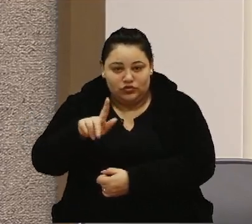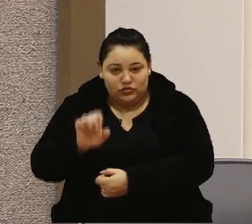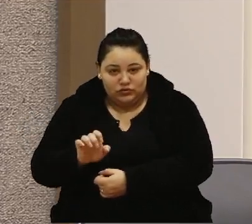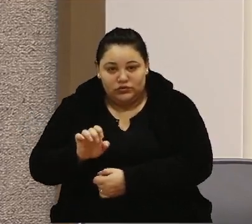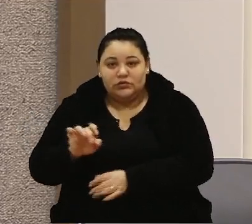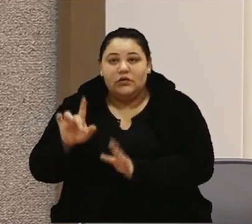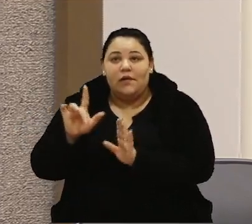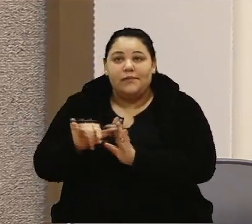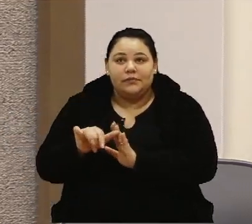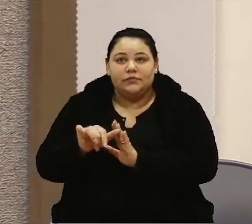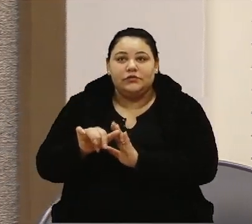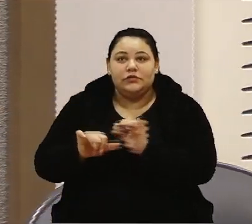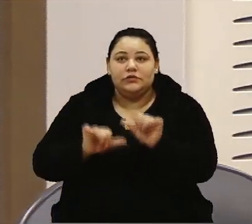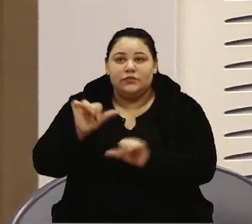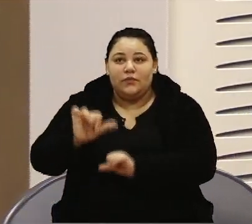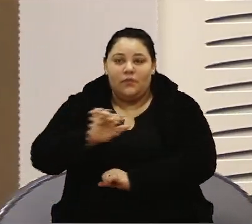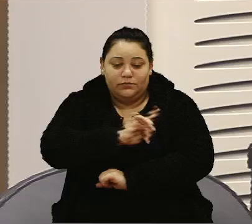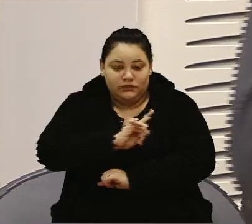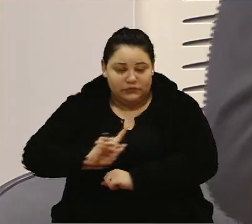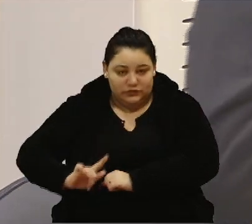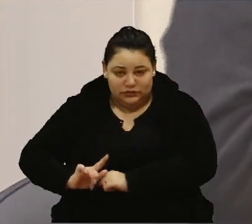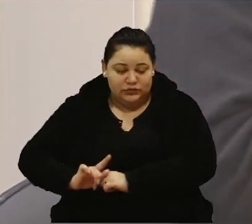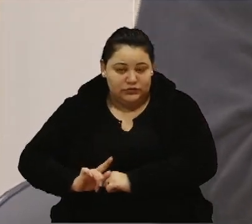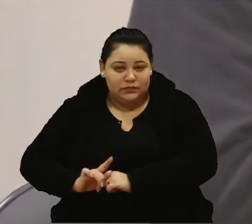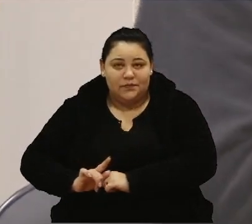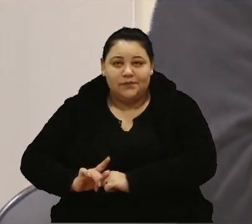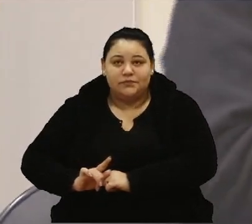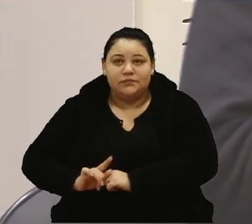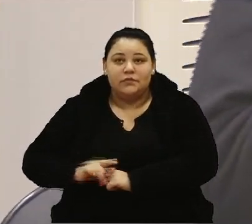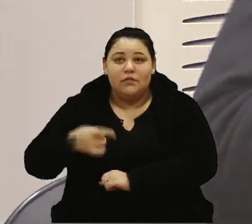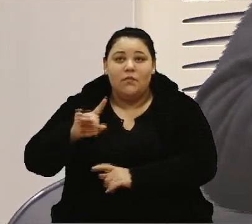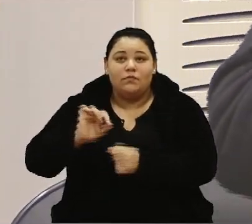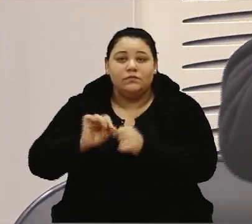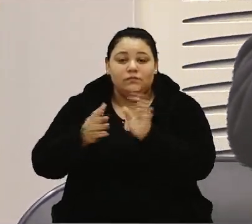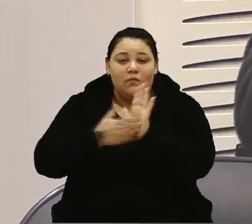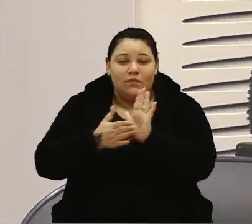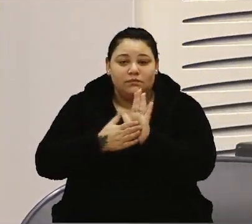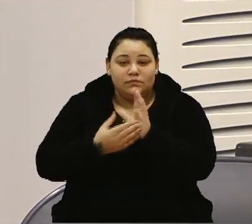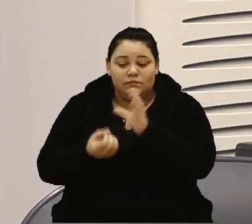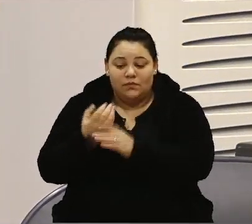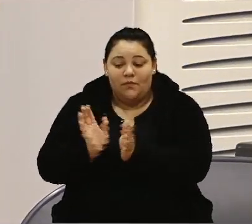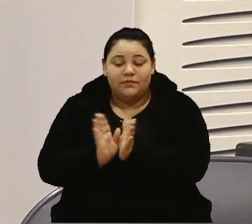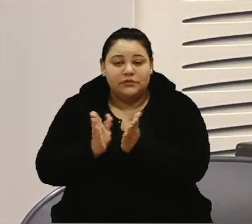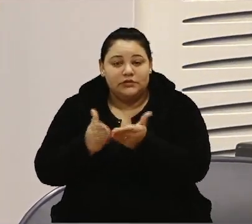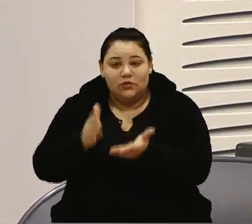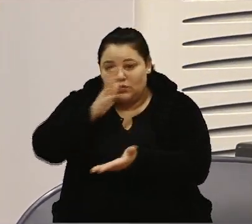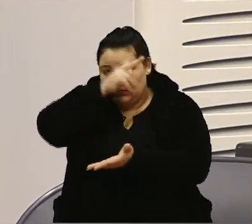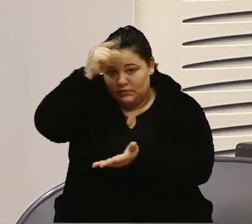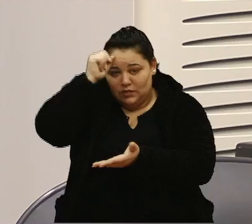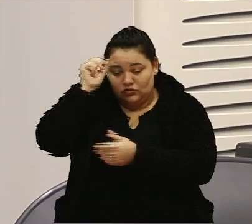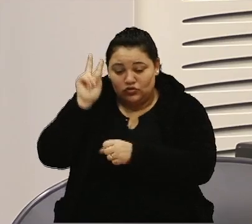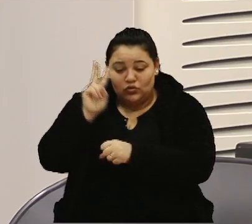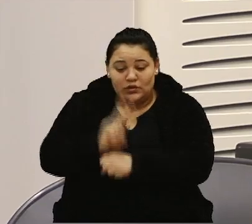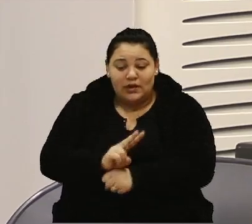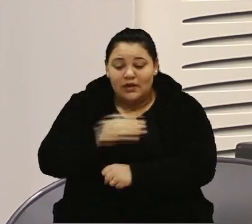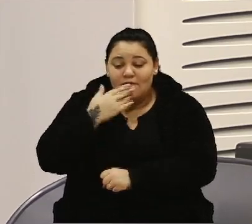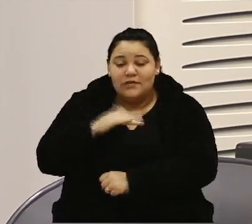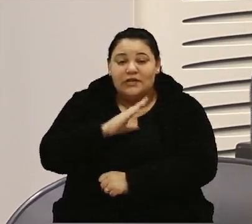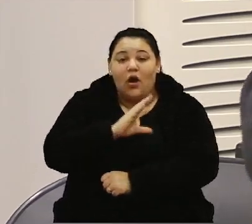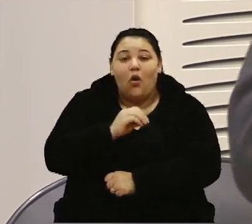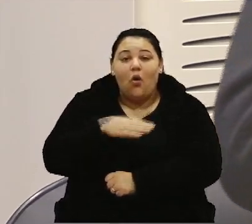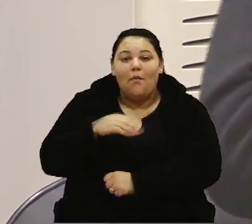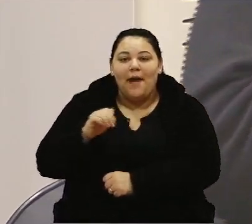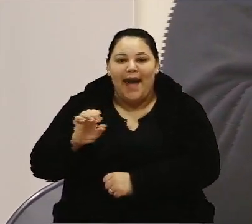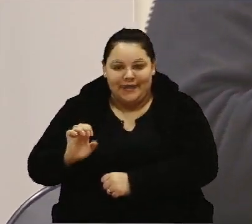virou governador, senador, etc., propôs a criação da Comissão Municipal de Amparo à Infância, a COMAI.